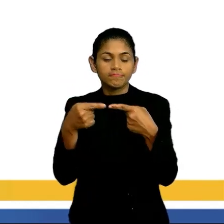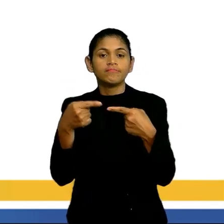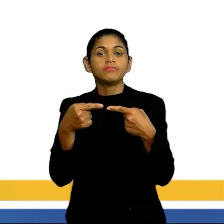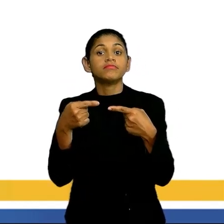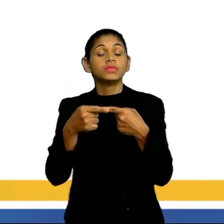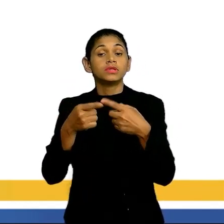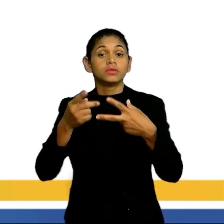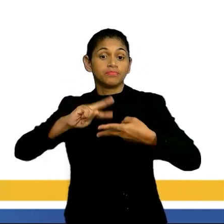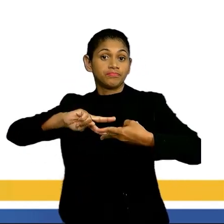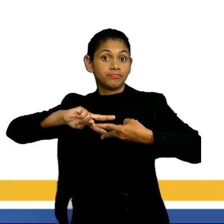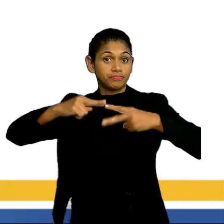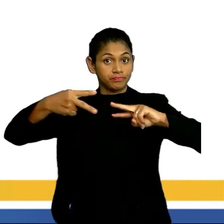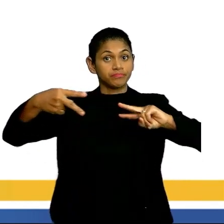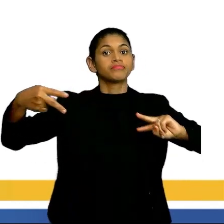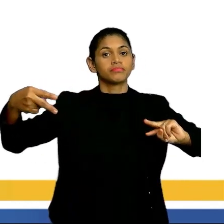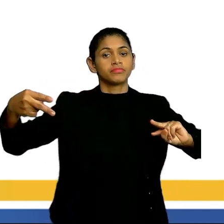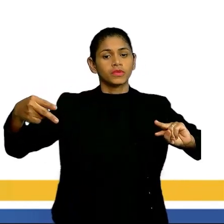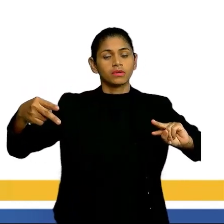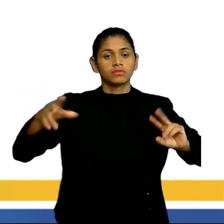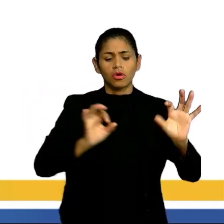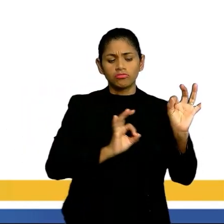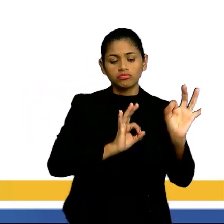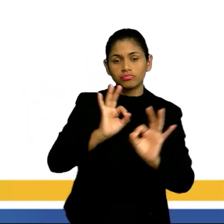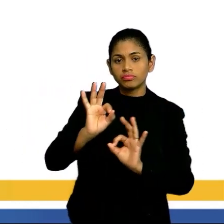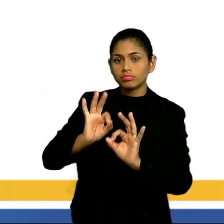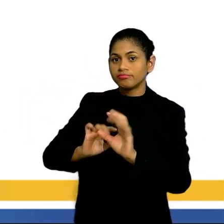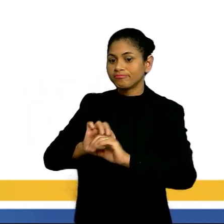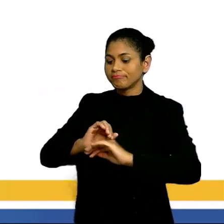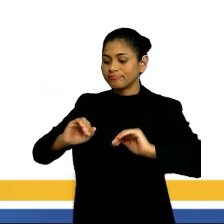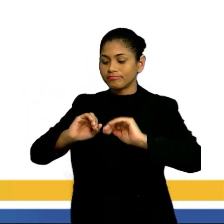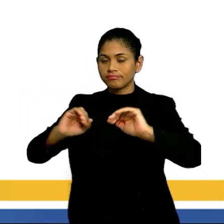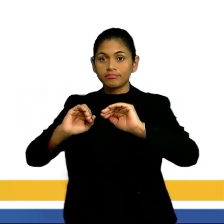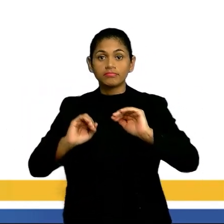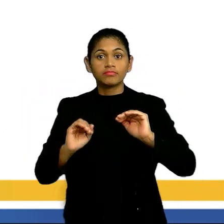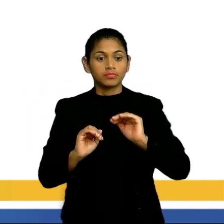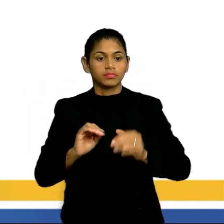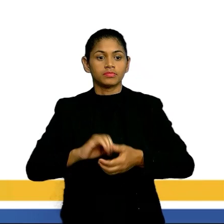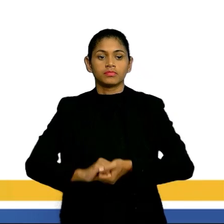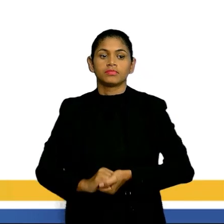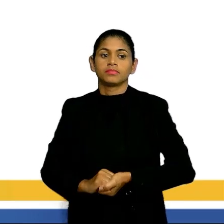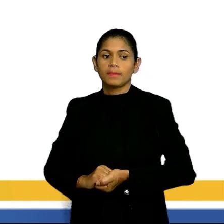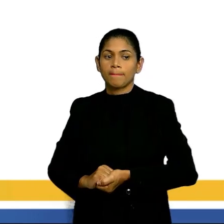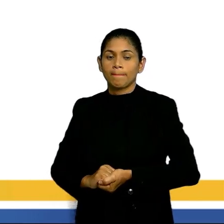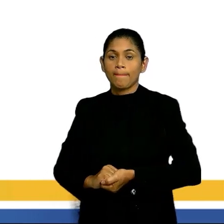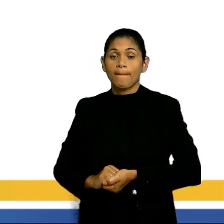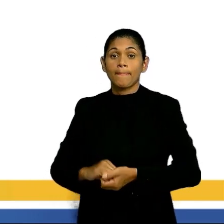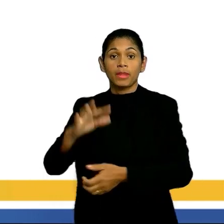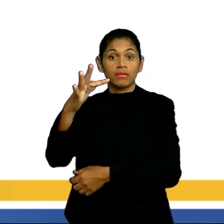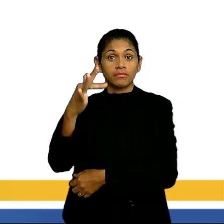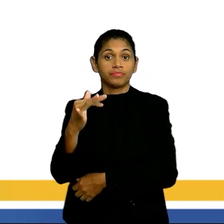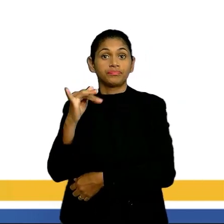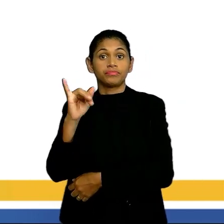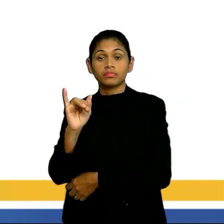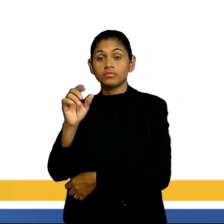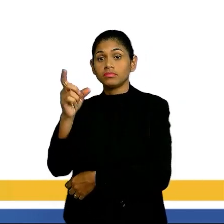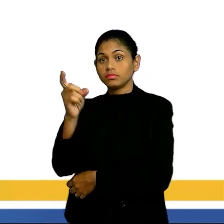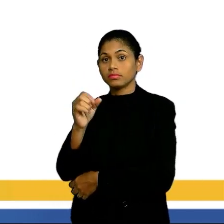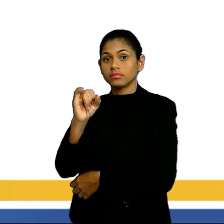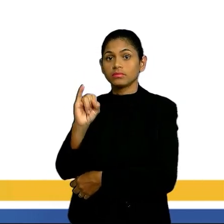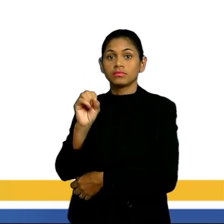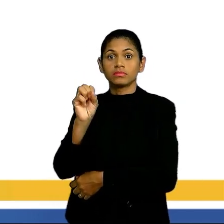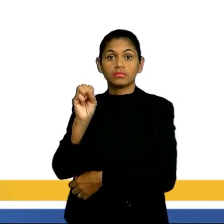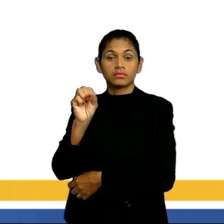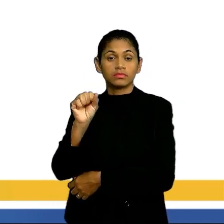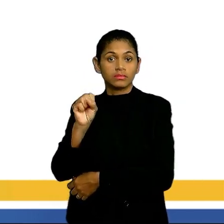Que acontece aí a divisão celular. Como falamos também sobre o fixismo, que são ideias